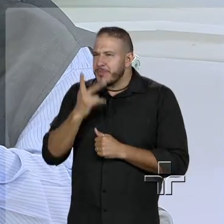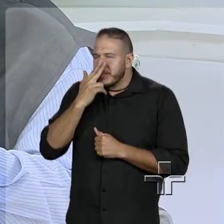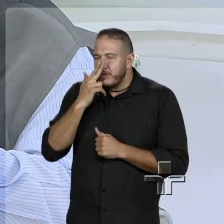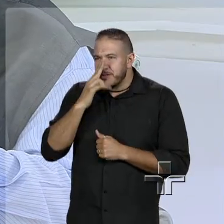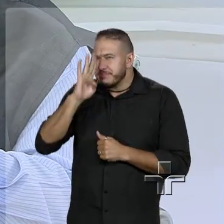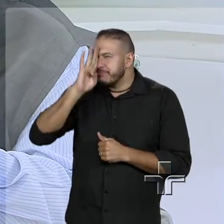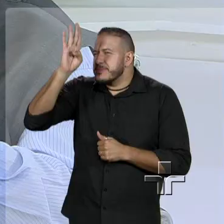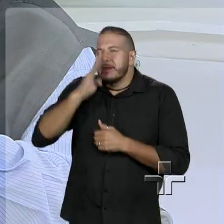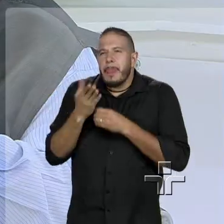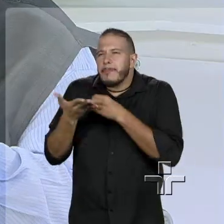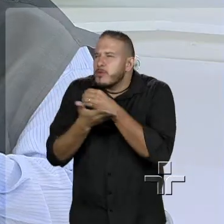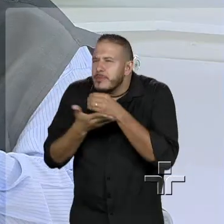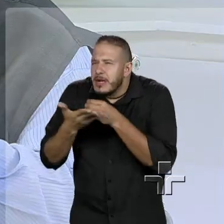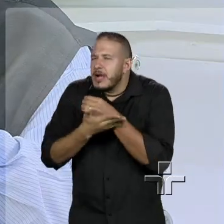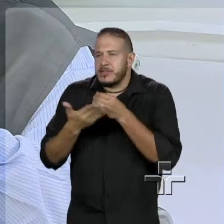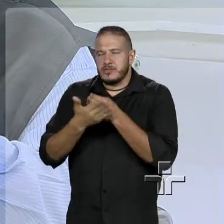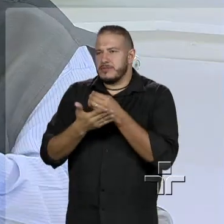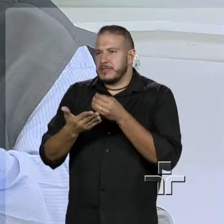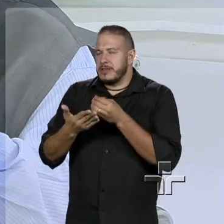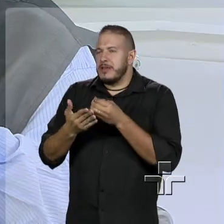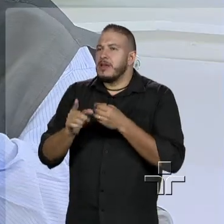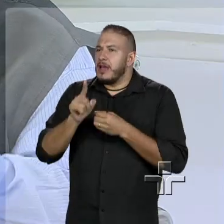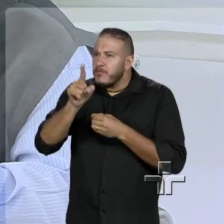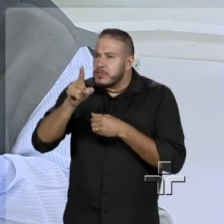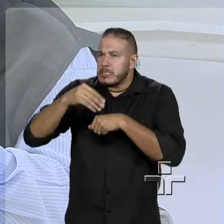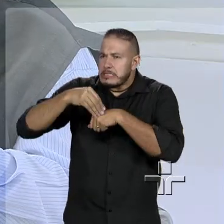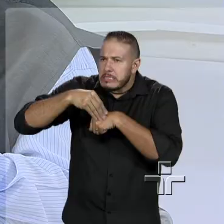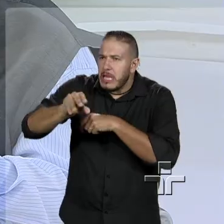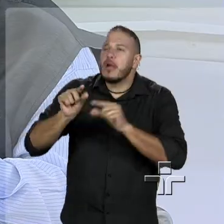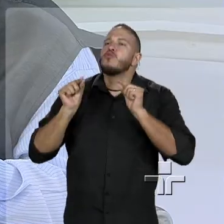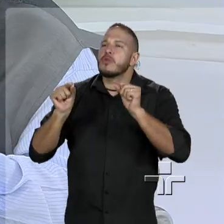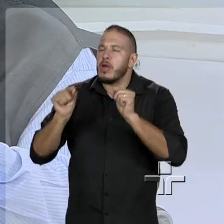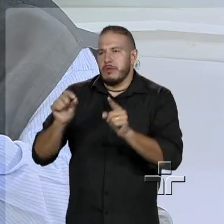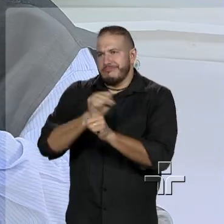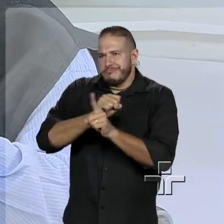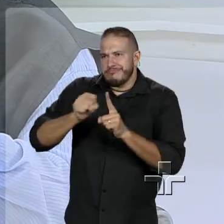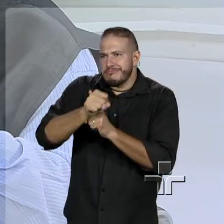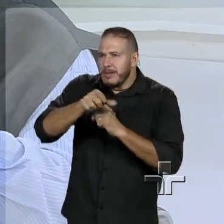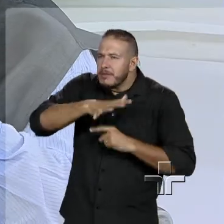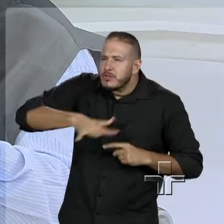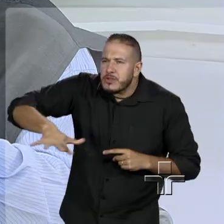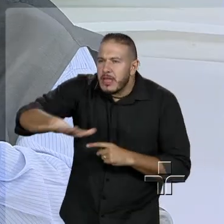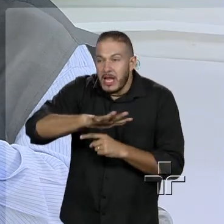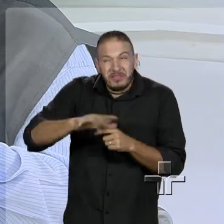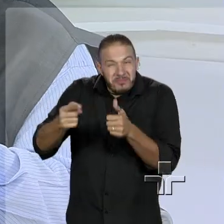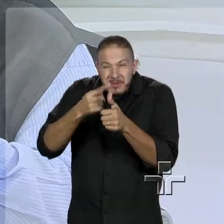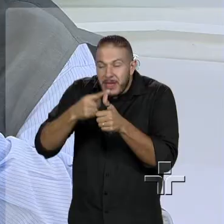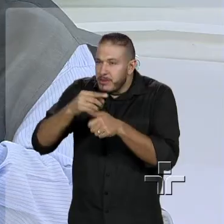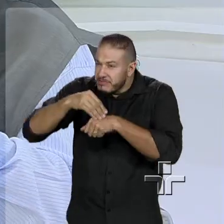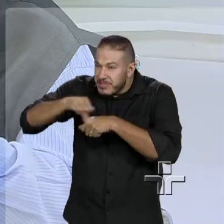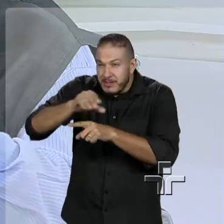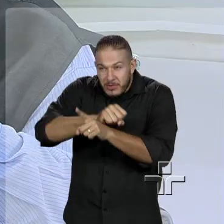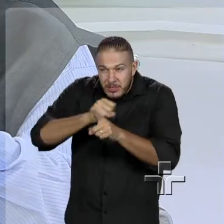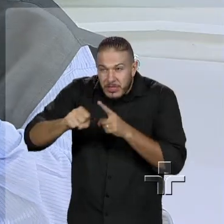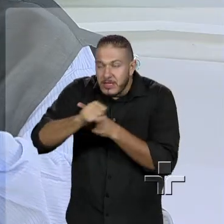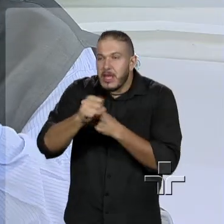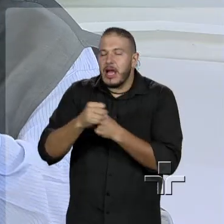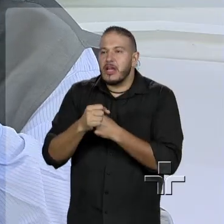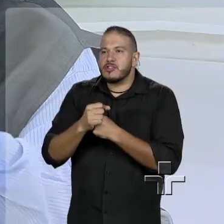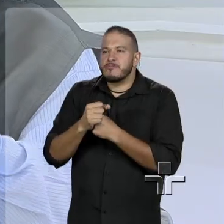básico é você dar para a sociedade a convicção ou